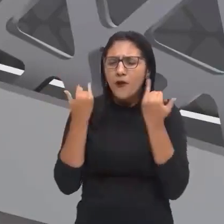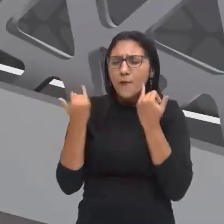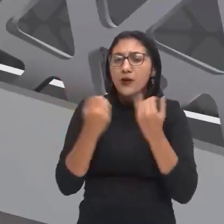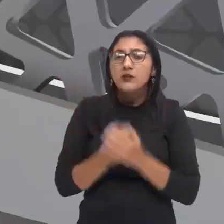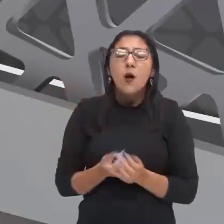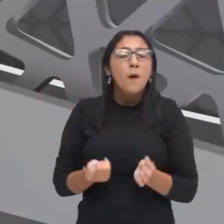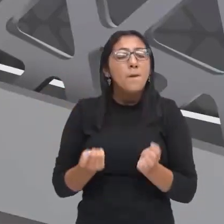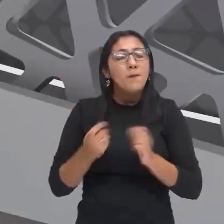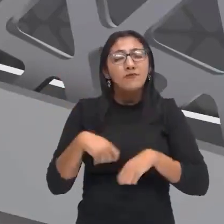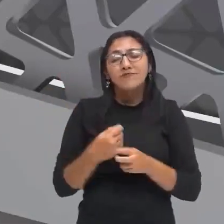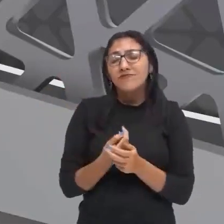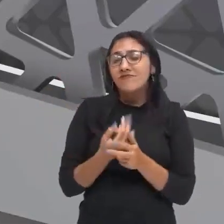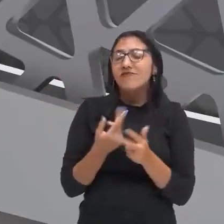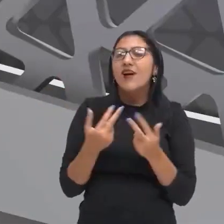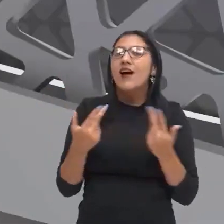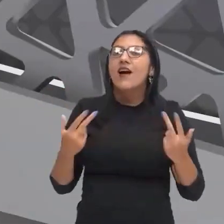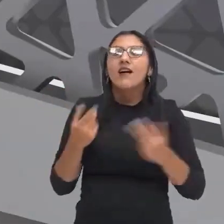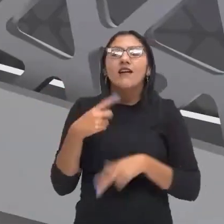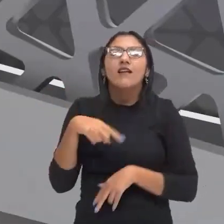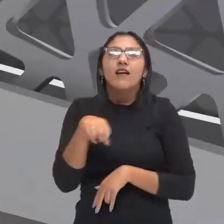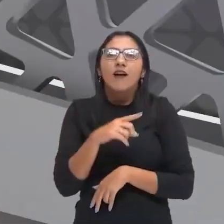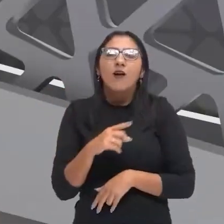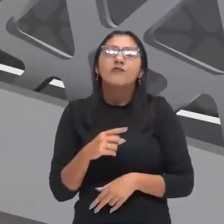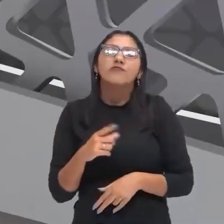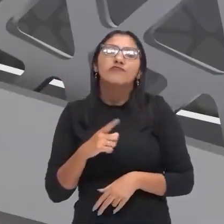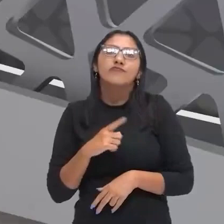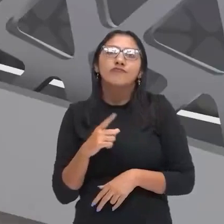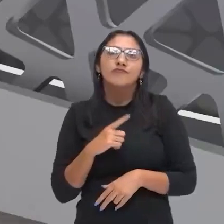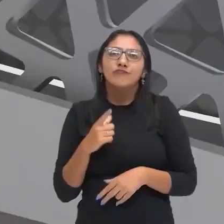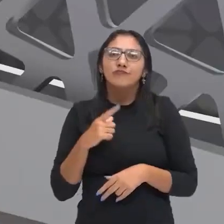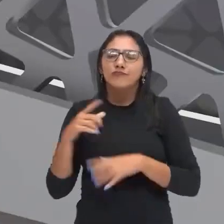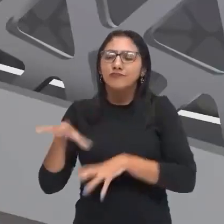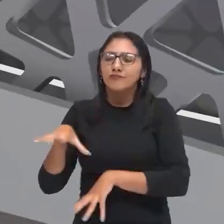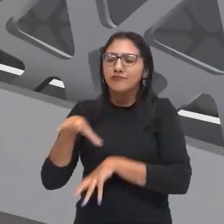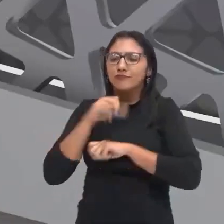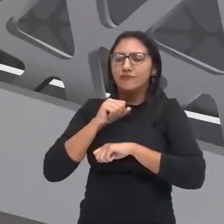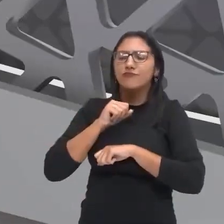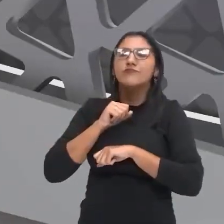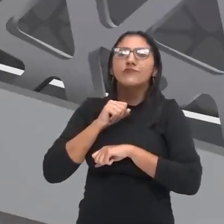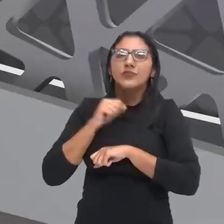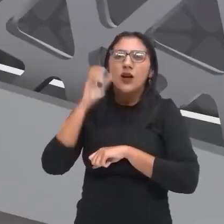várias possibilidades de você se apropriar